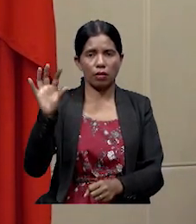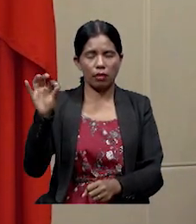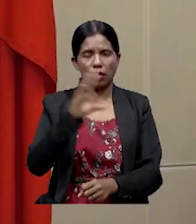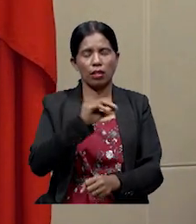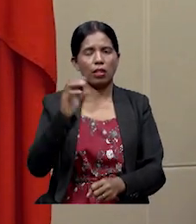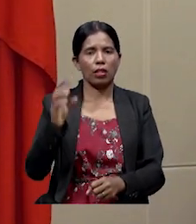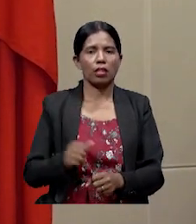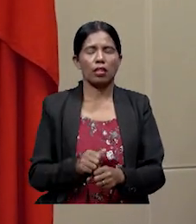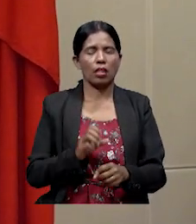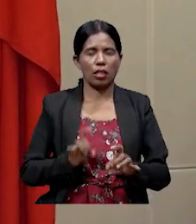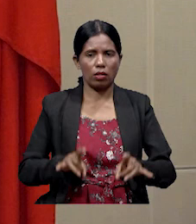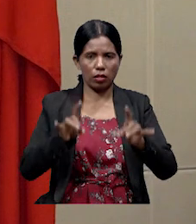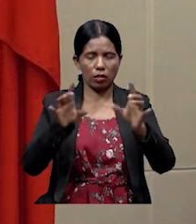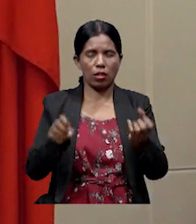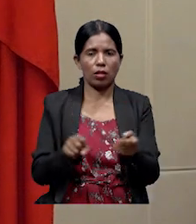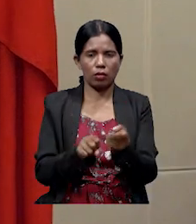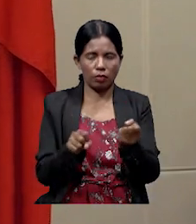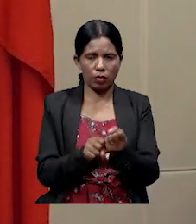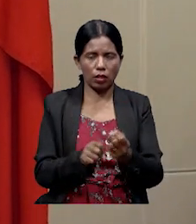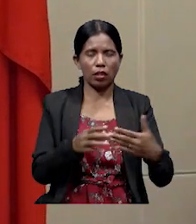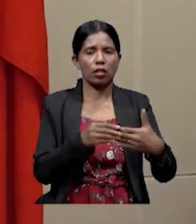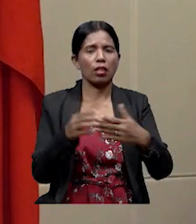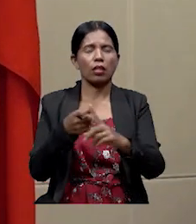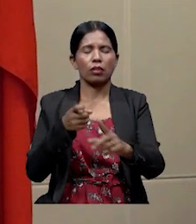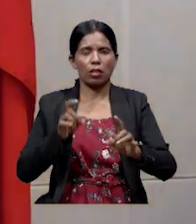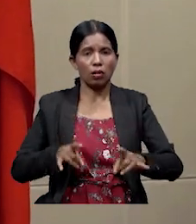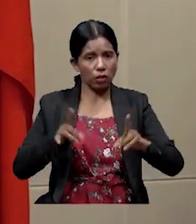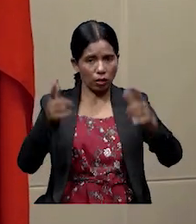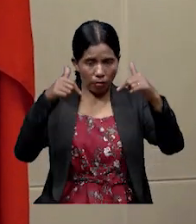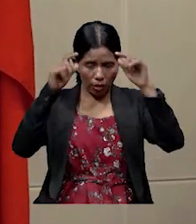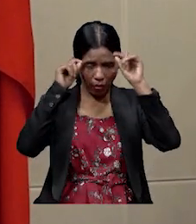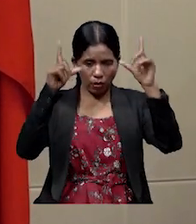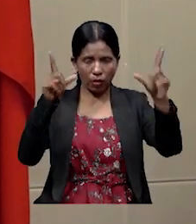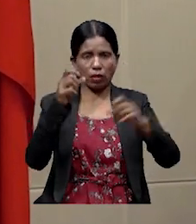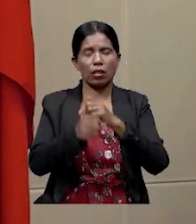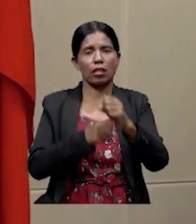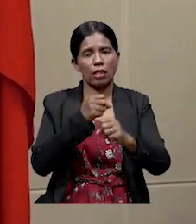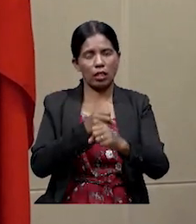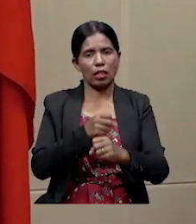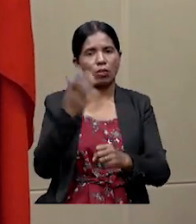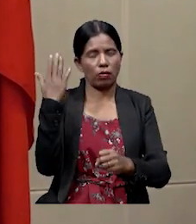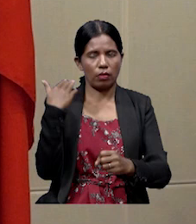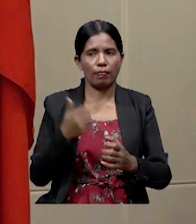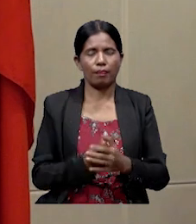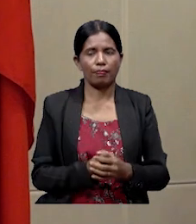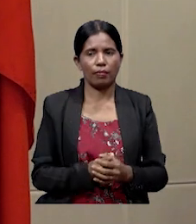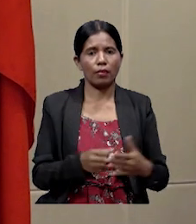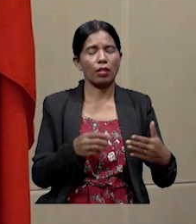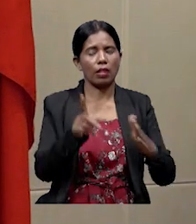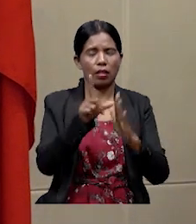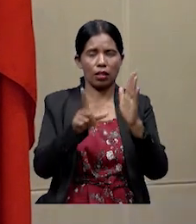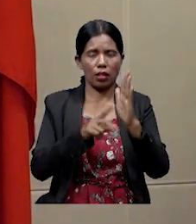Darwin apoio a operação lidera o seu Austrália e Timor-Leste durante período né. Ordem Timor-Leste cria